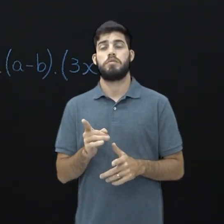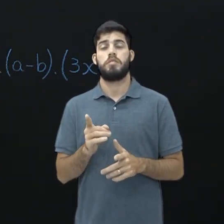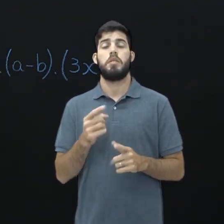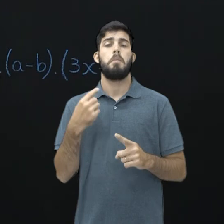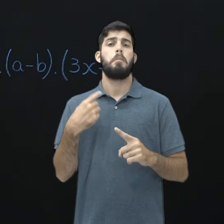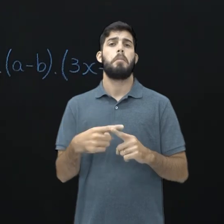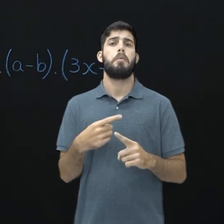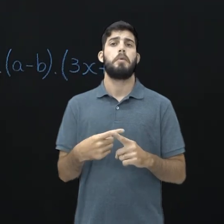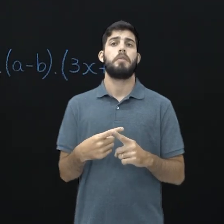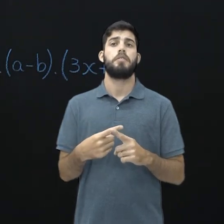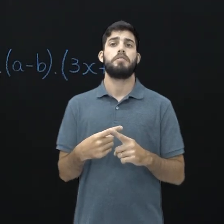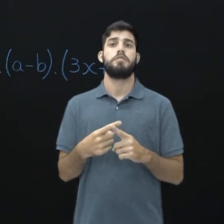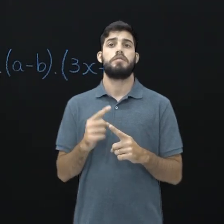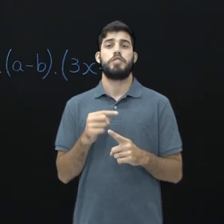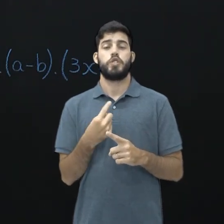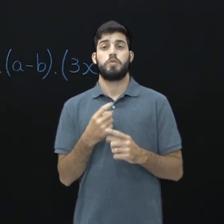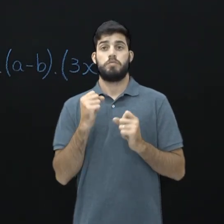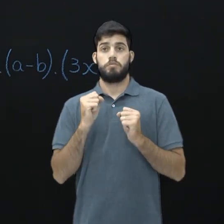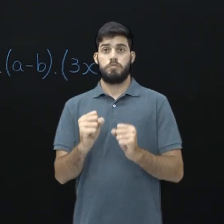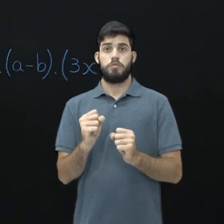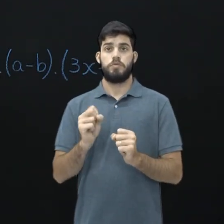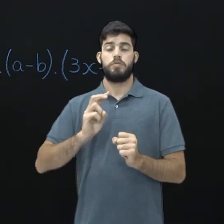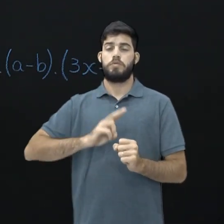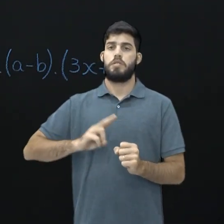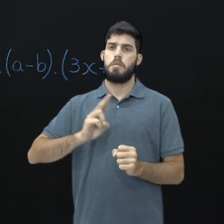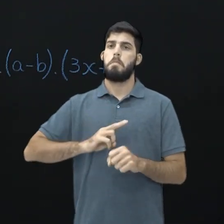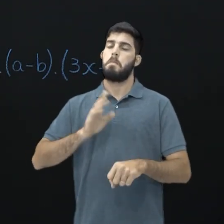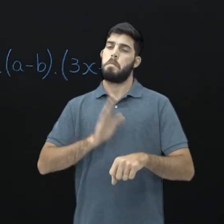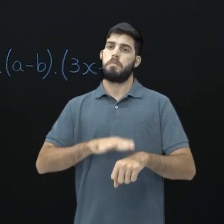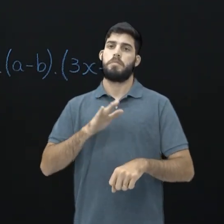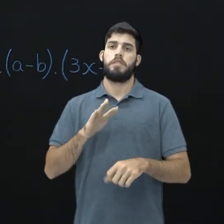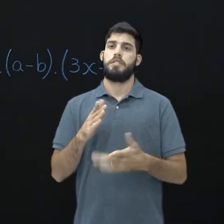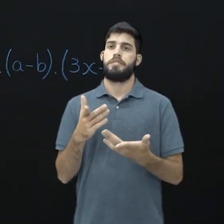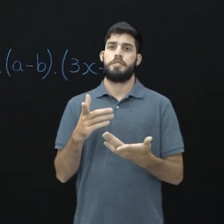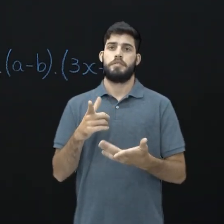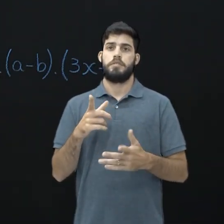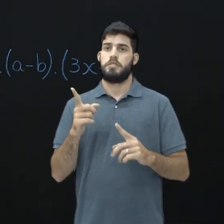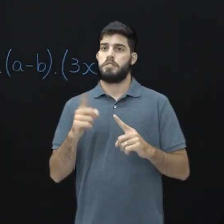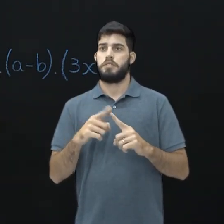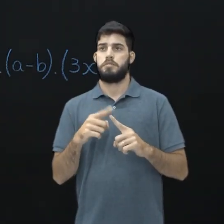de que nós podemos usar mais de um tipo de fatoração